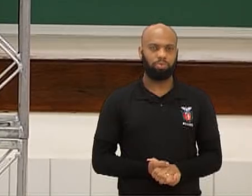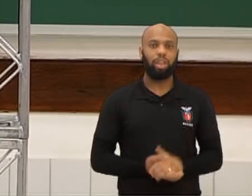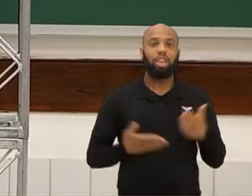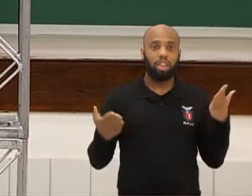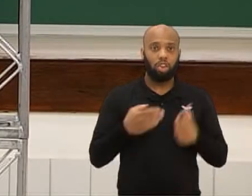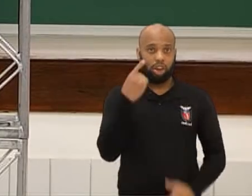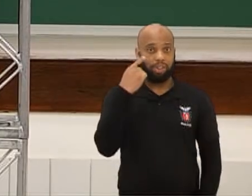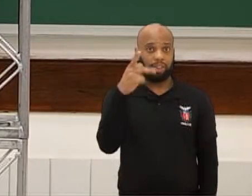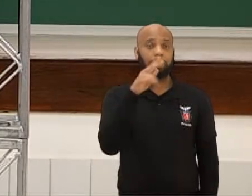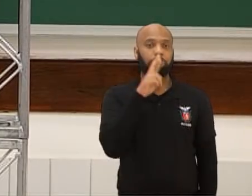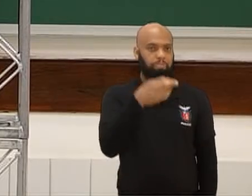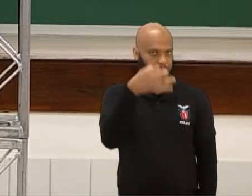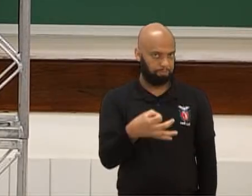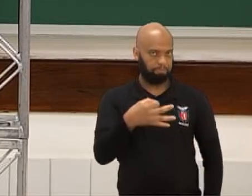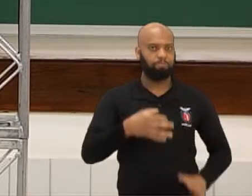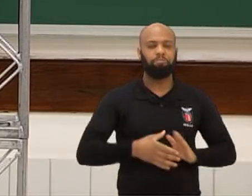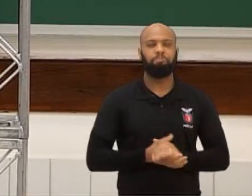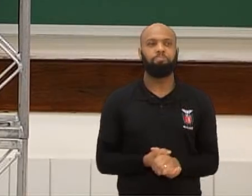Vamos conferir a resposta?